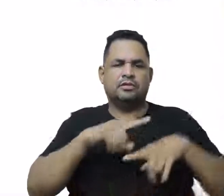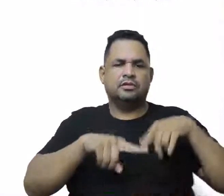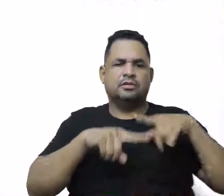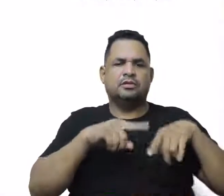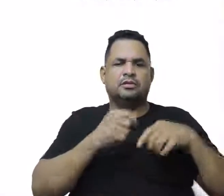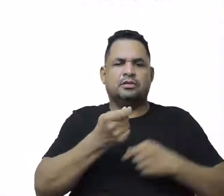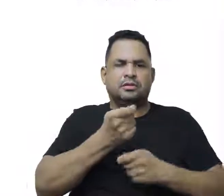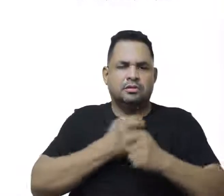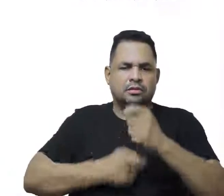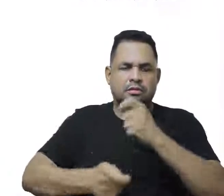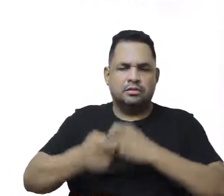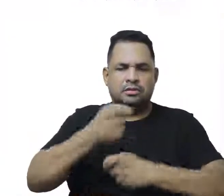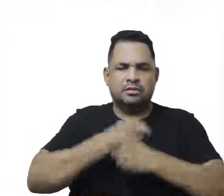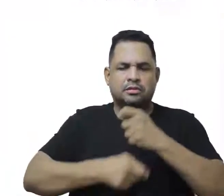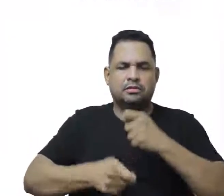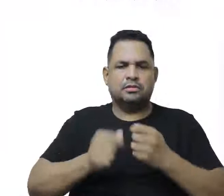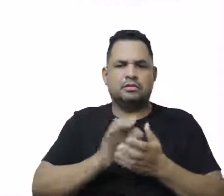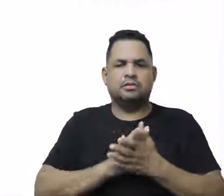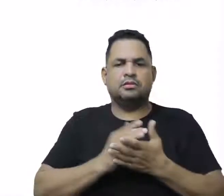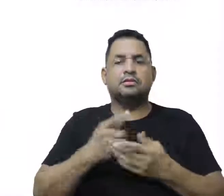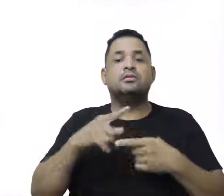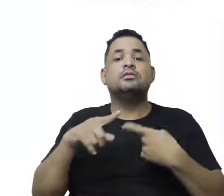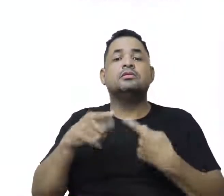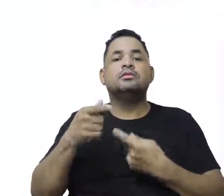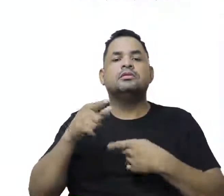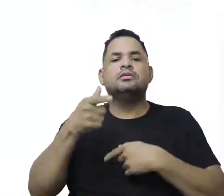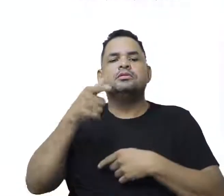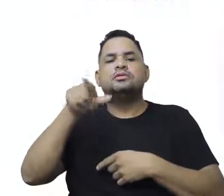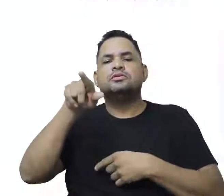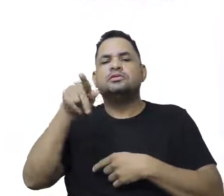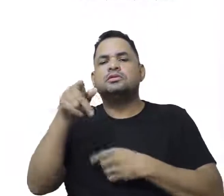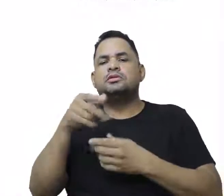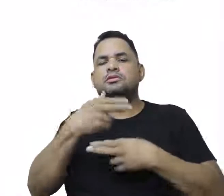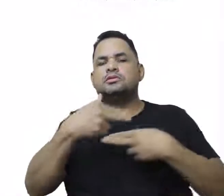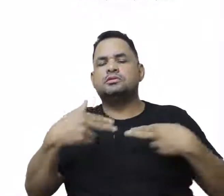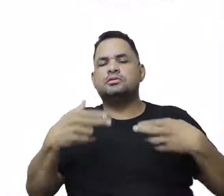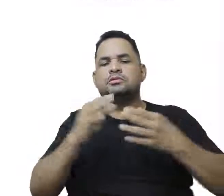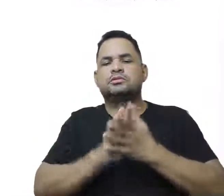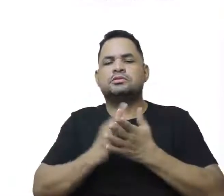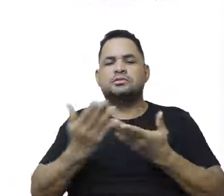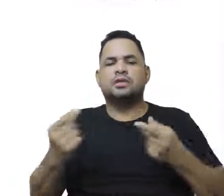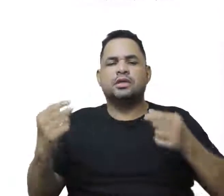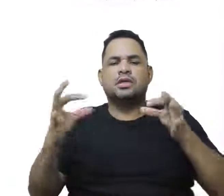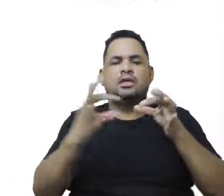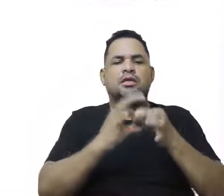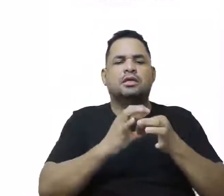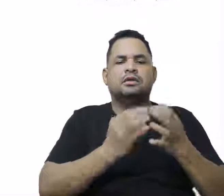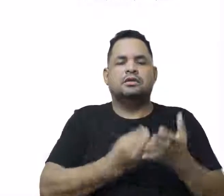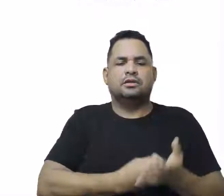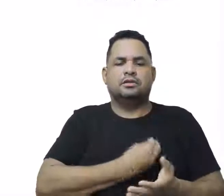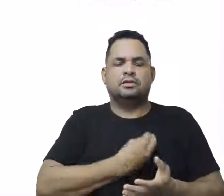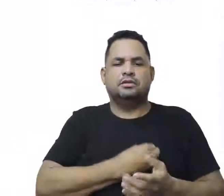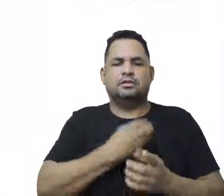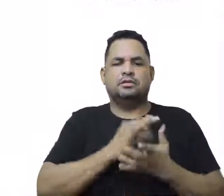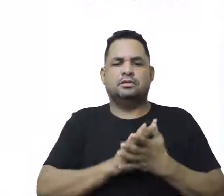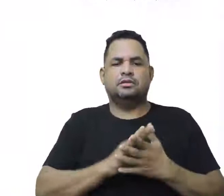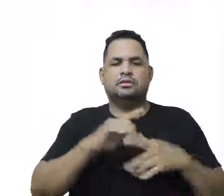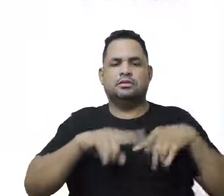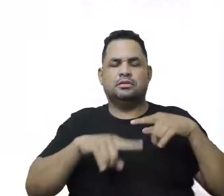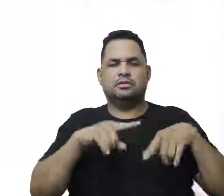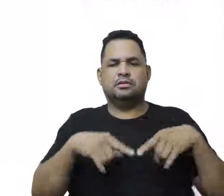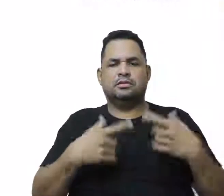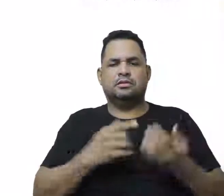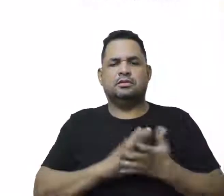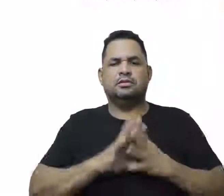Ou seja a economia e o resto via condicionado essa vida material né